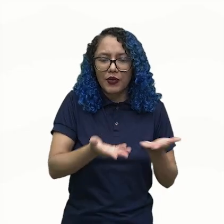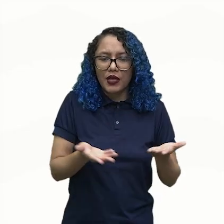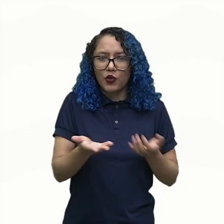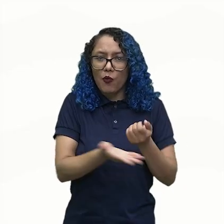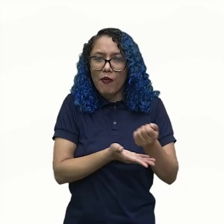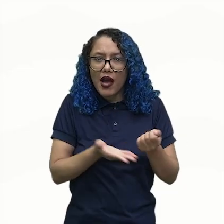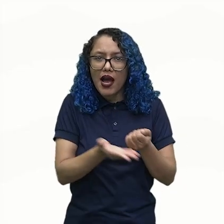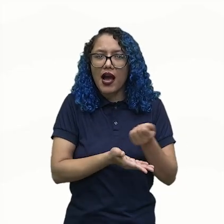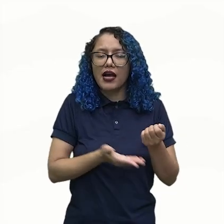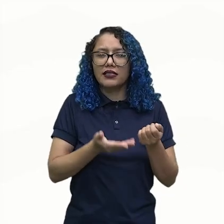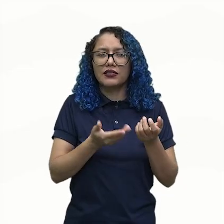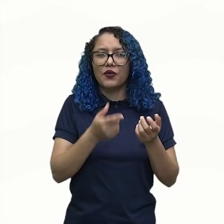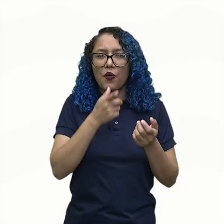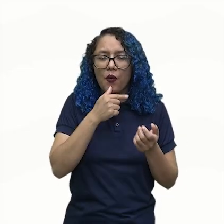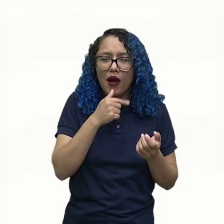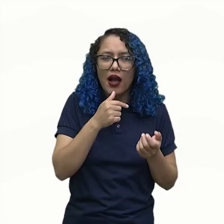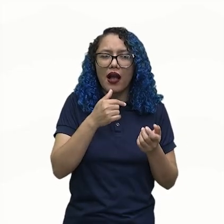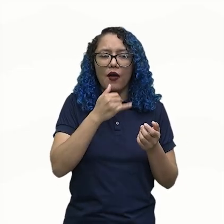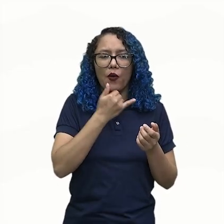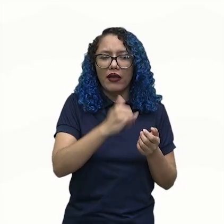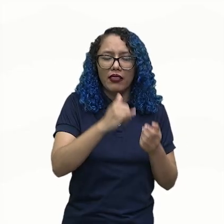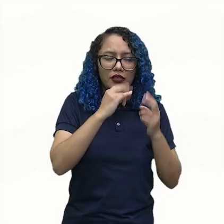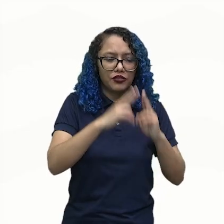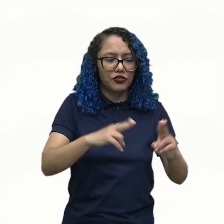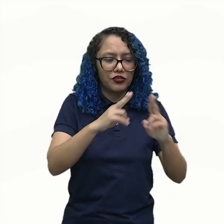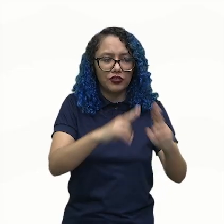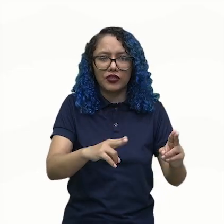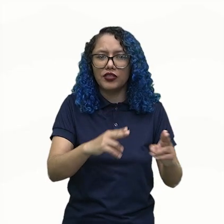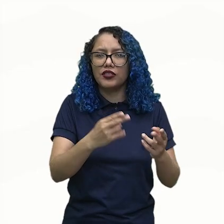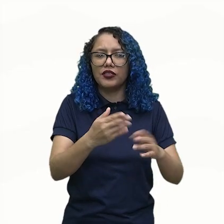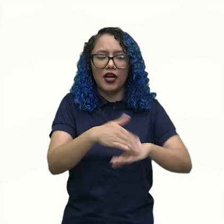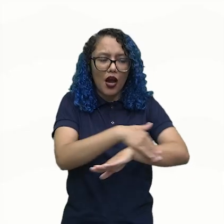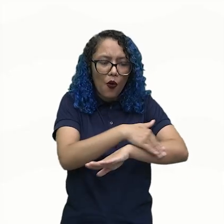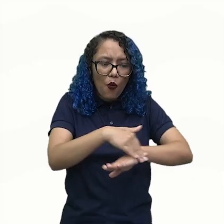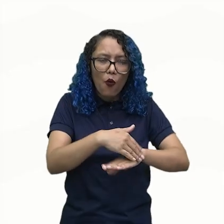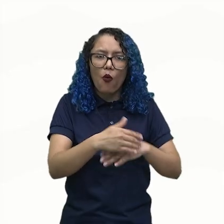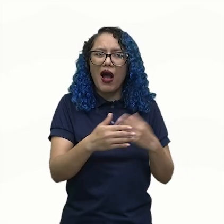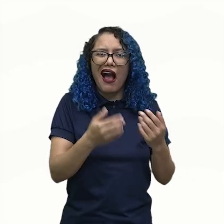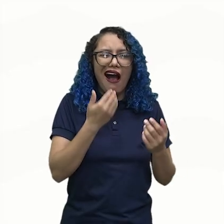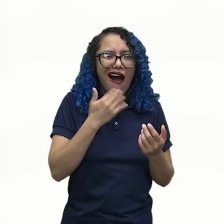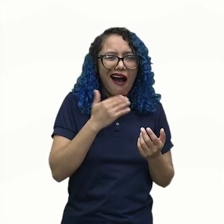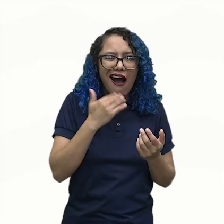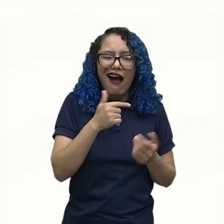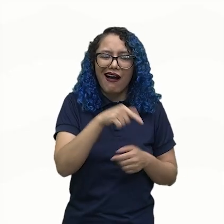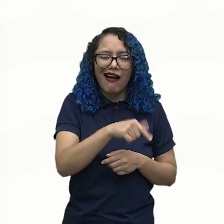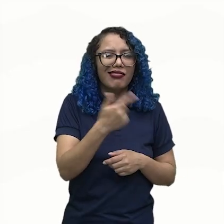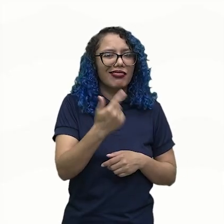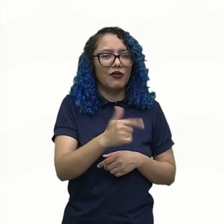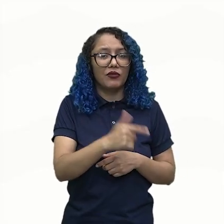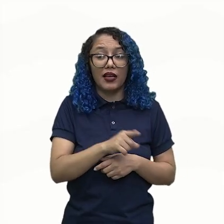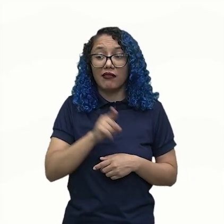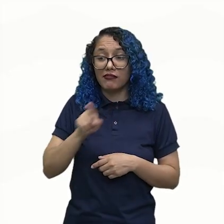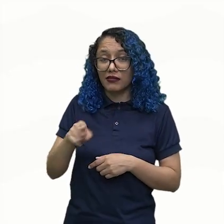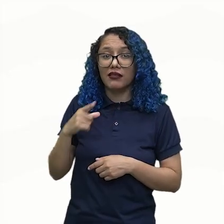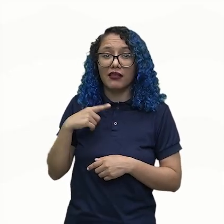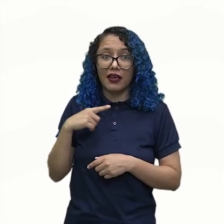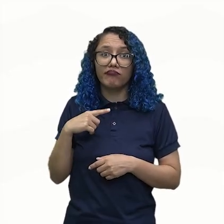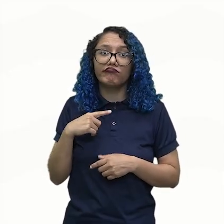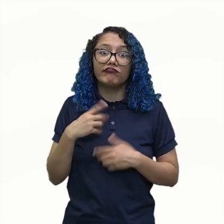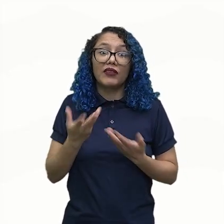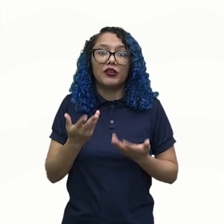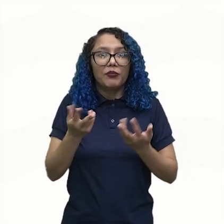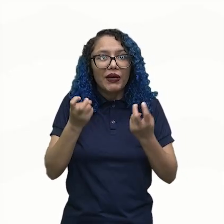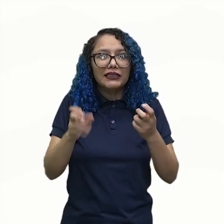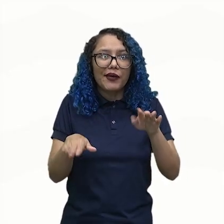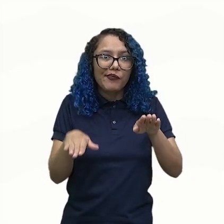água potável, energia elétrica, ruas com pavimentação asfálticas, enfim, a gente consegue observar essas desigualdades